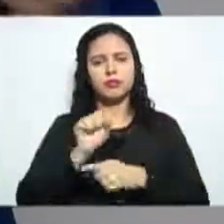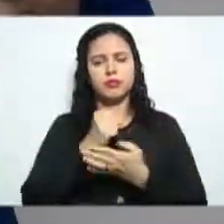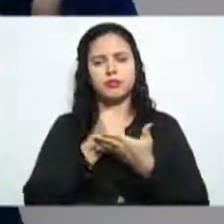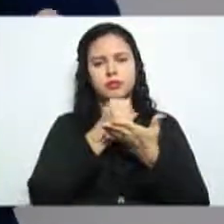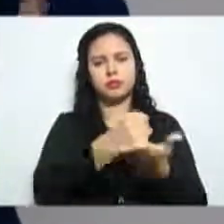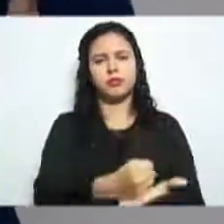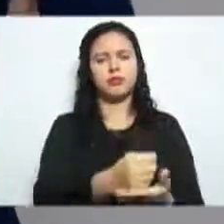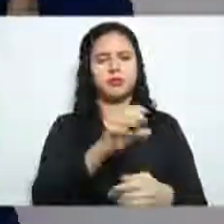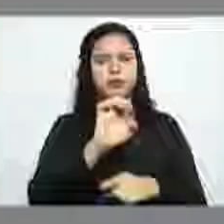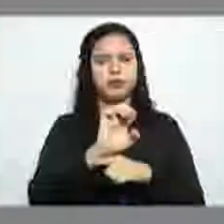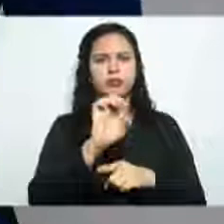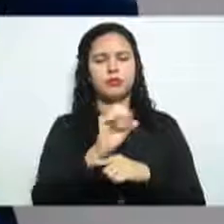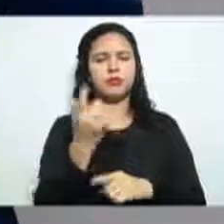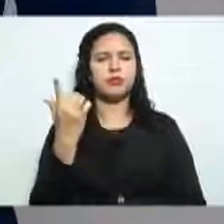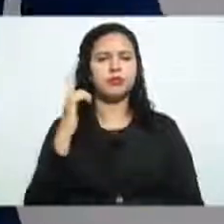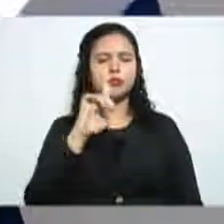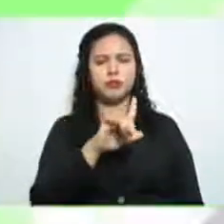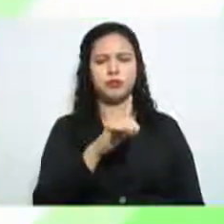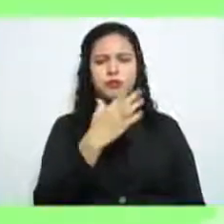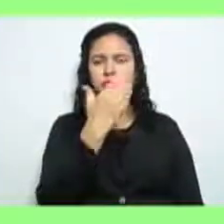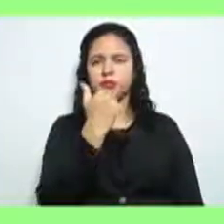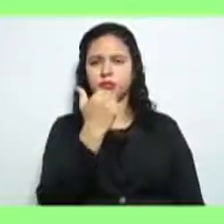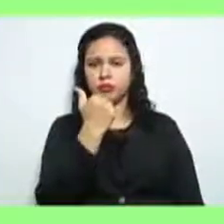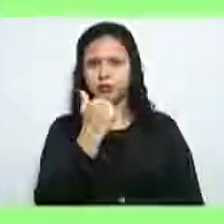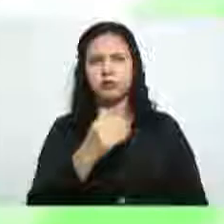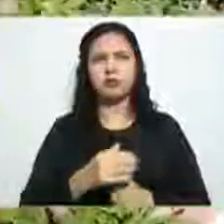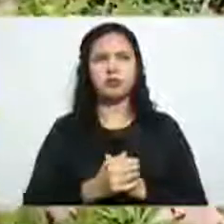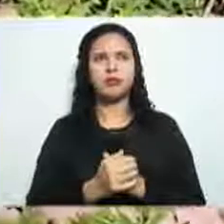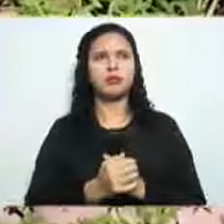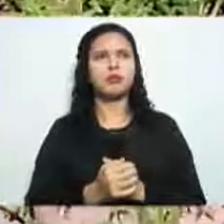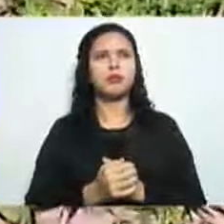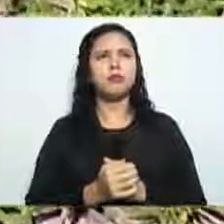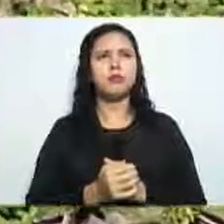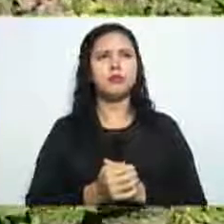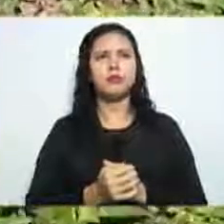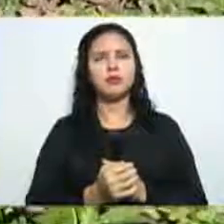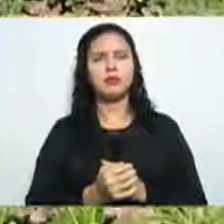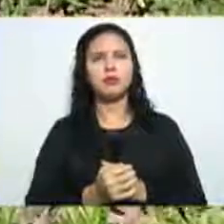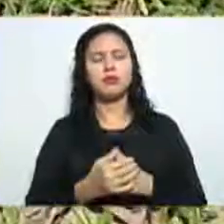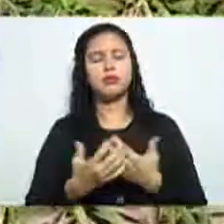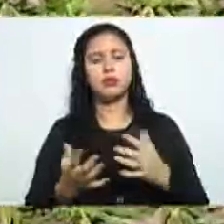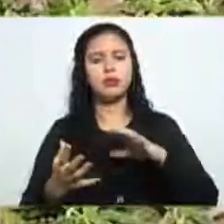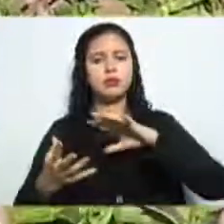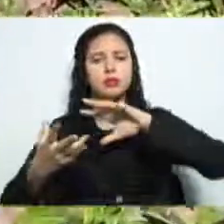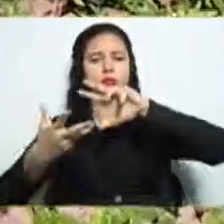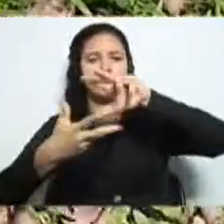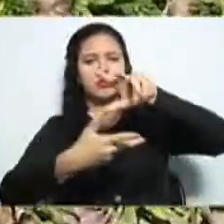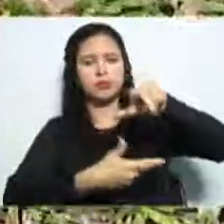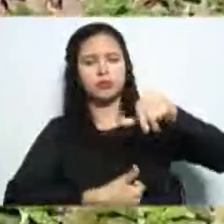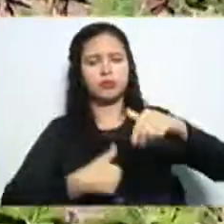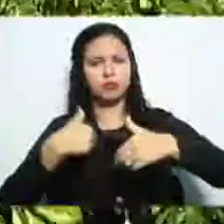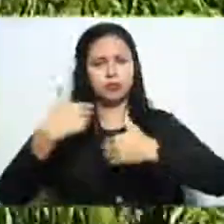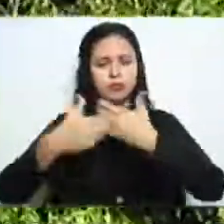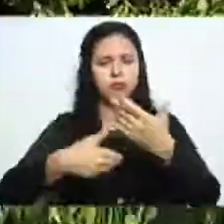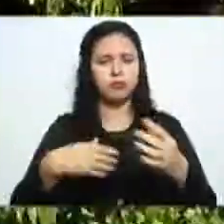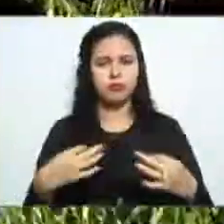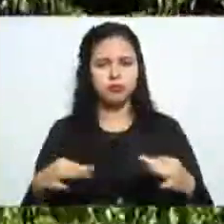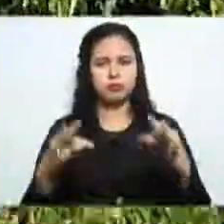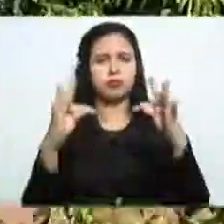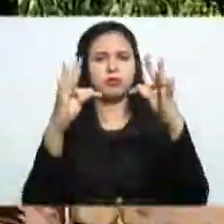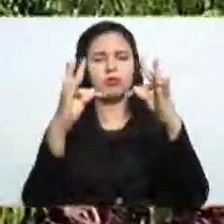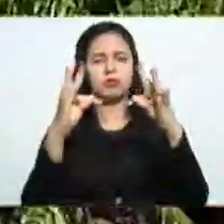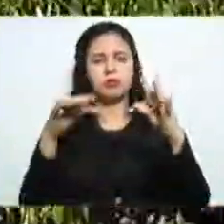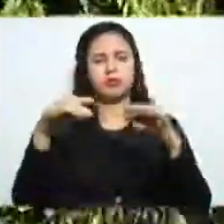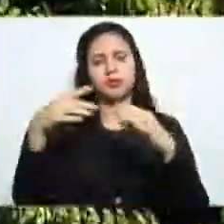seja autossuficiente em alimentos. E assim como o mundo está em constante evolução tecnológica, a agricultura